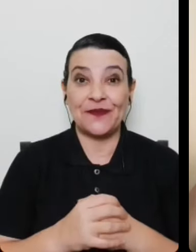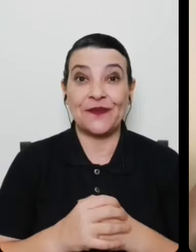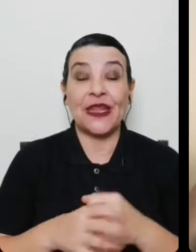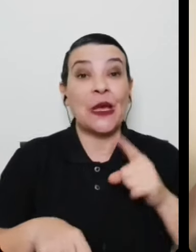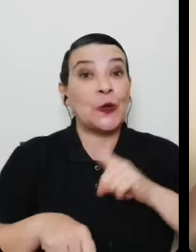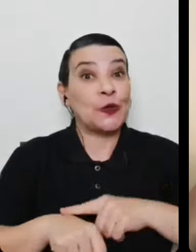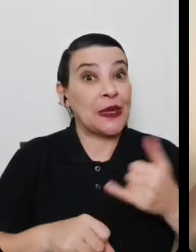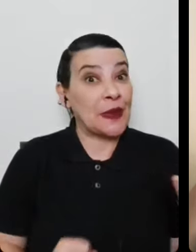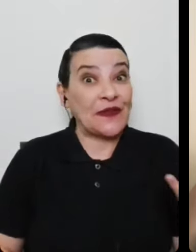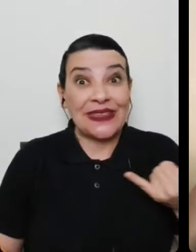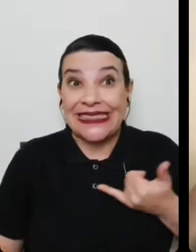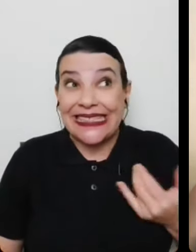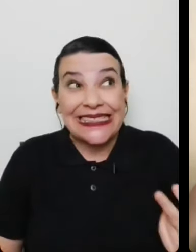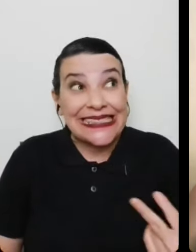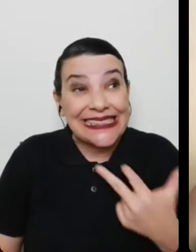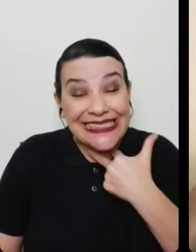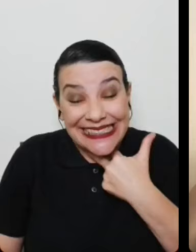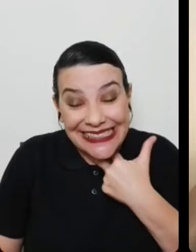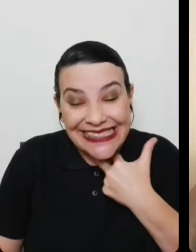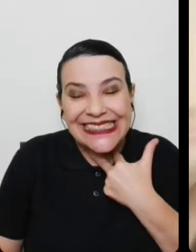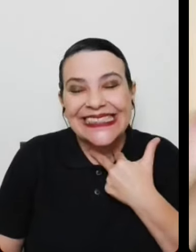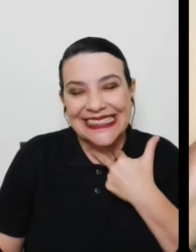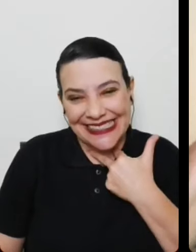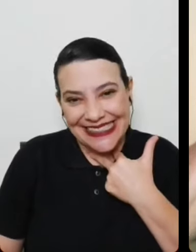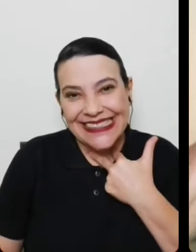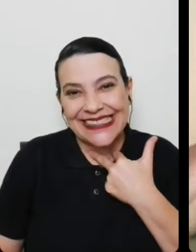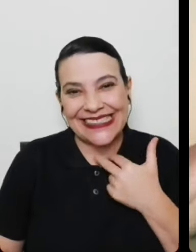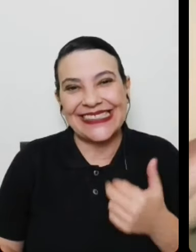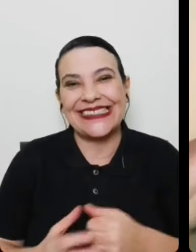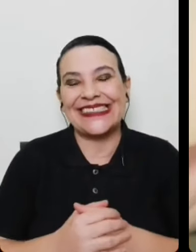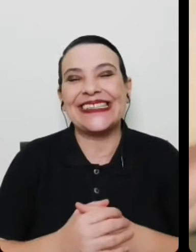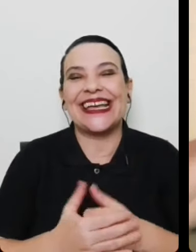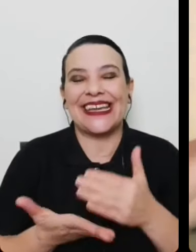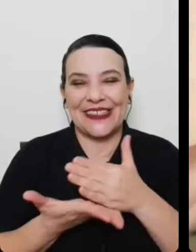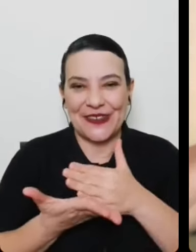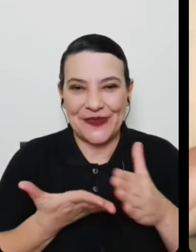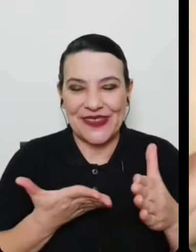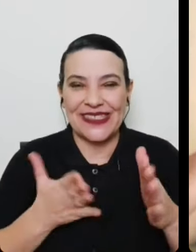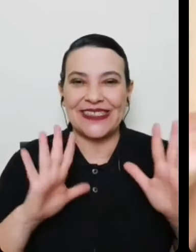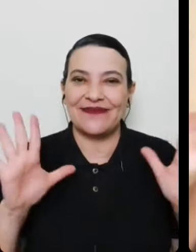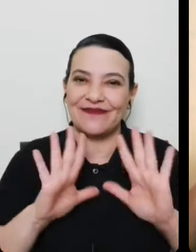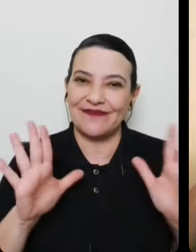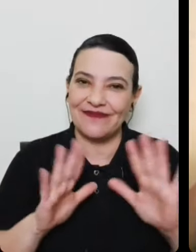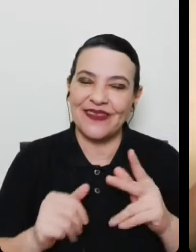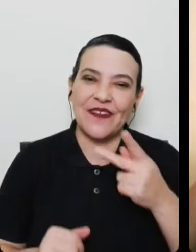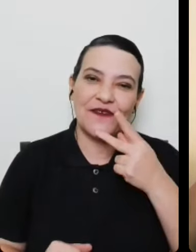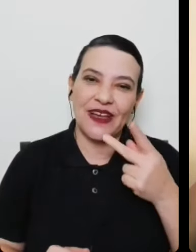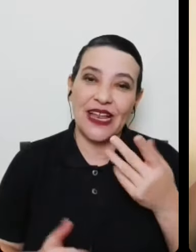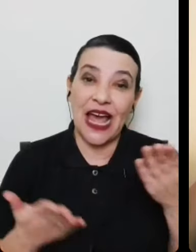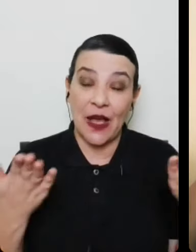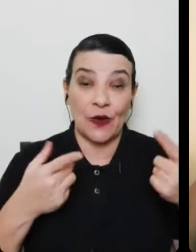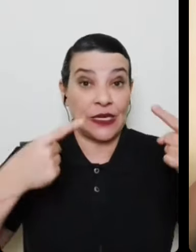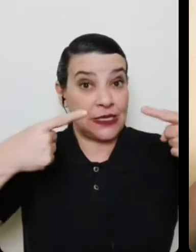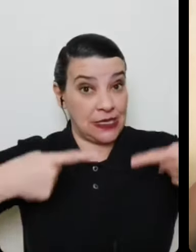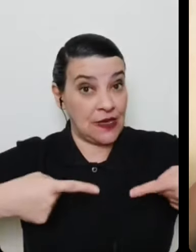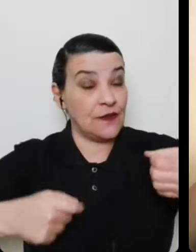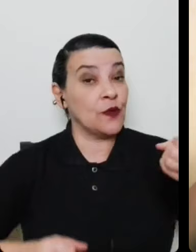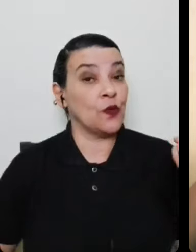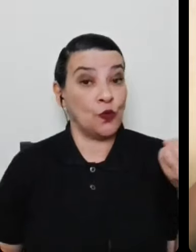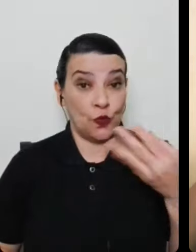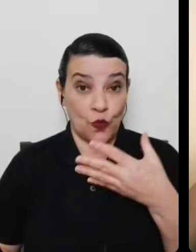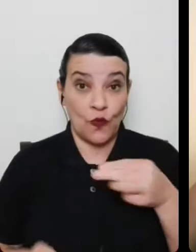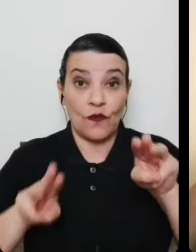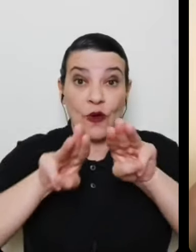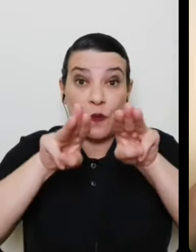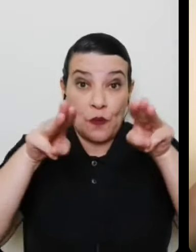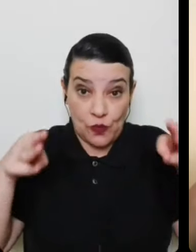que não tem mais tempo, né? A gente ia começando a se despedir, né? Dizendo que você está indo aí para um novo desafio, né? Do Museu da